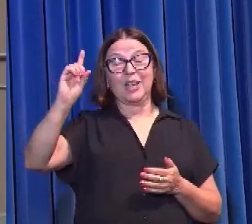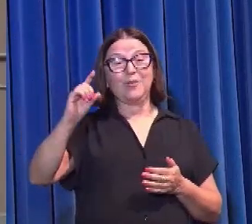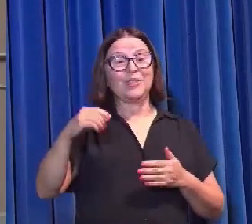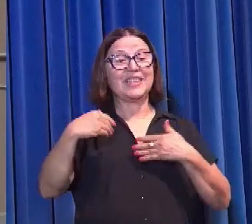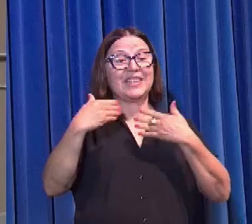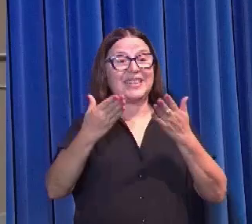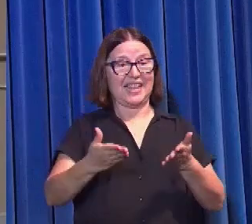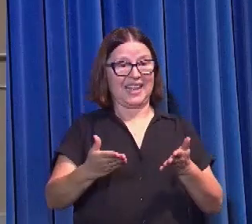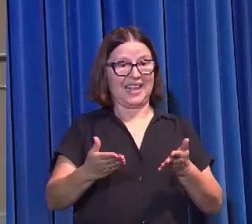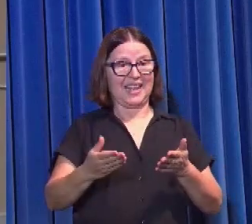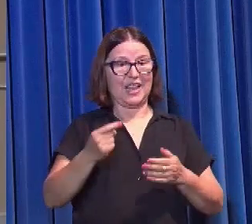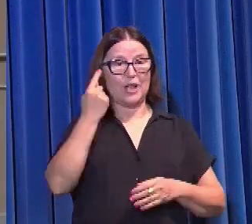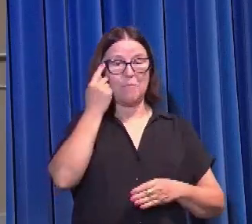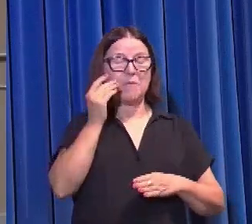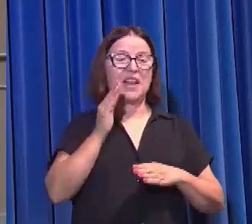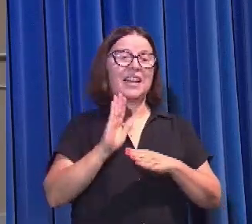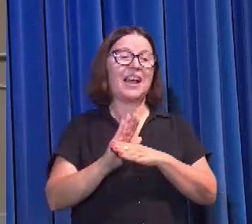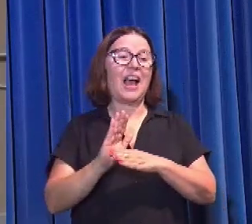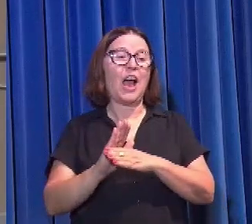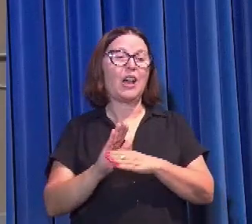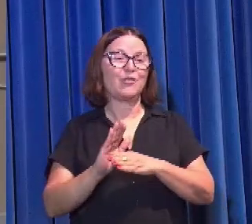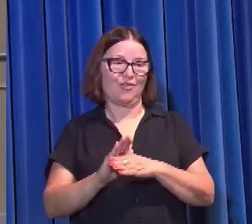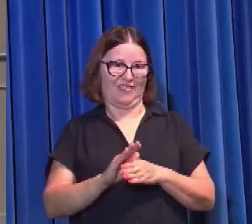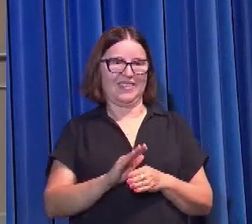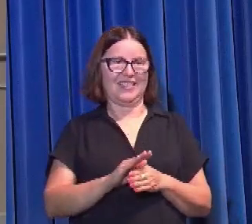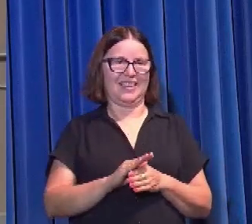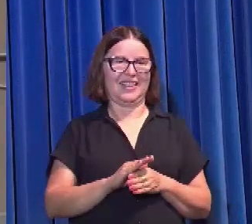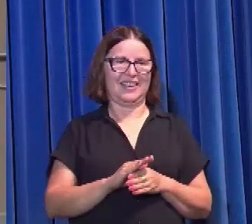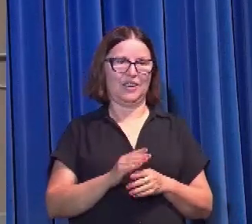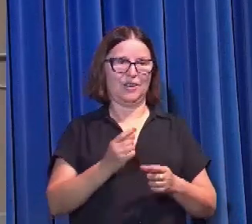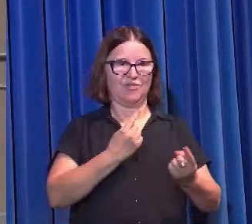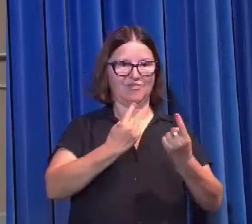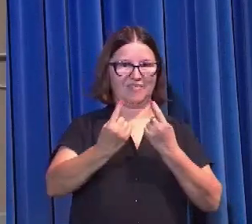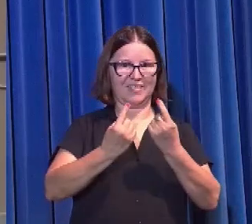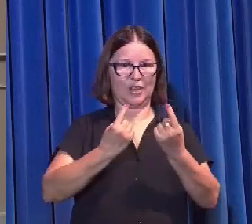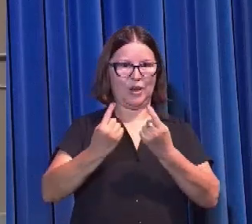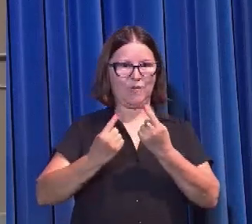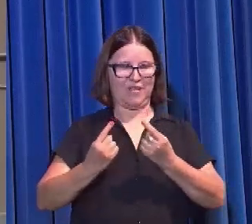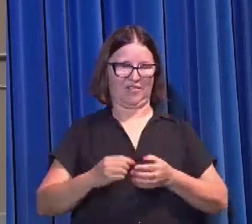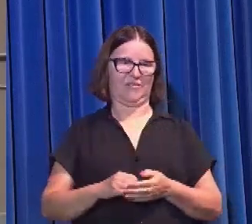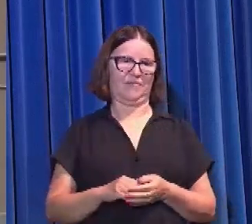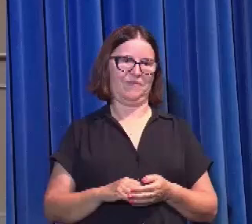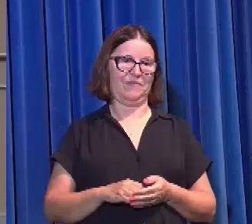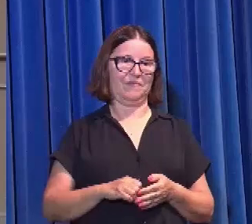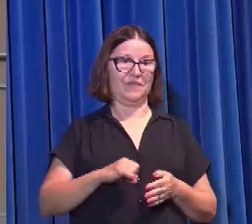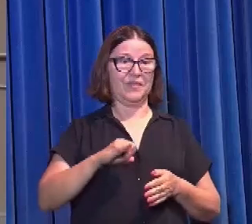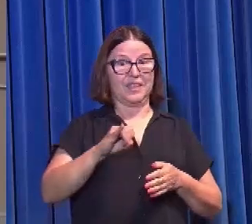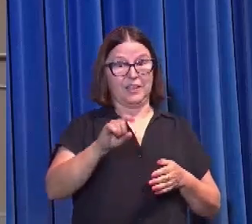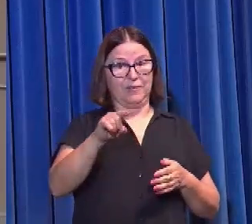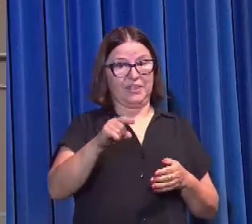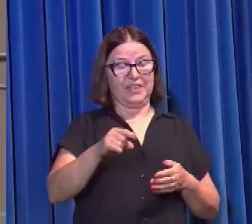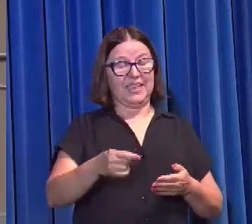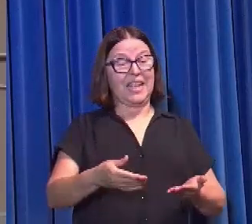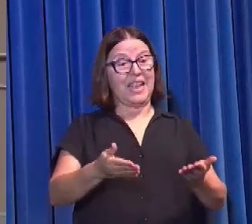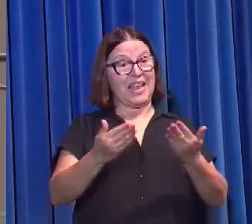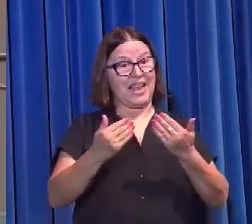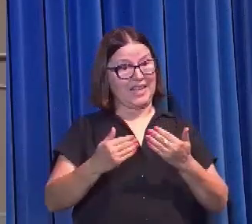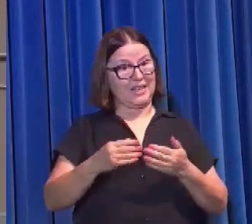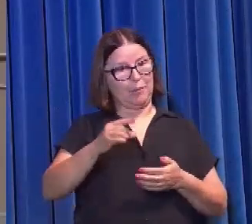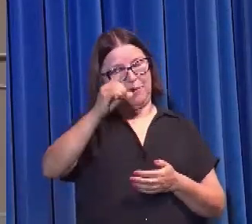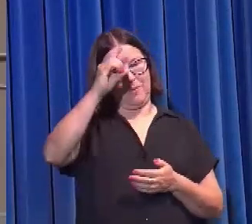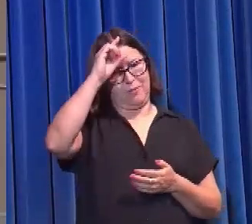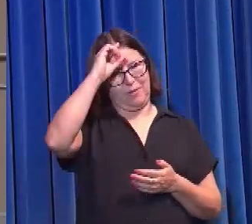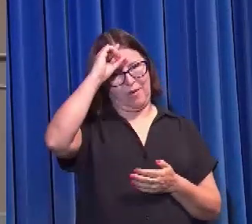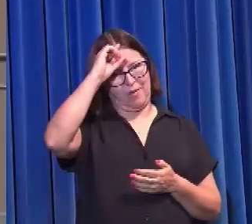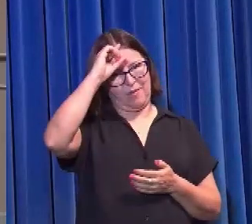outrem. Um dom espiritual é um dom que você recebe para o benefício do outro, da igreja, não para